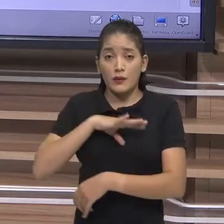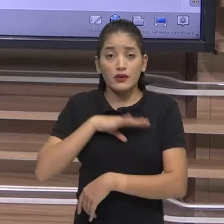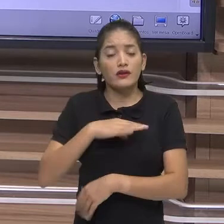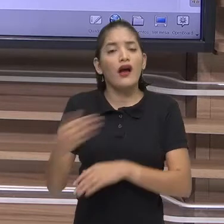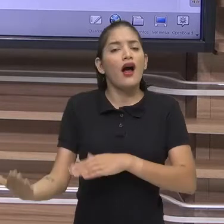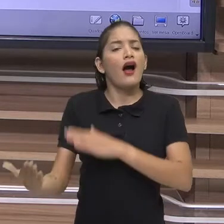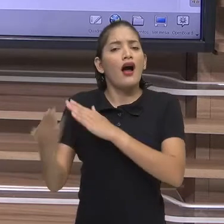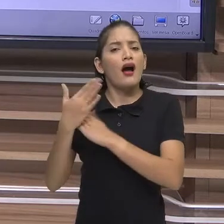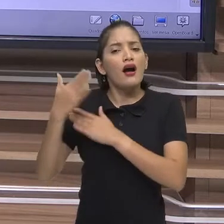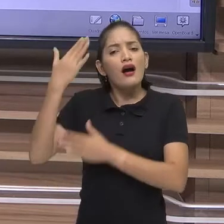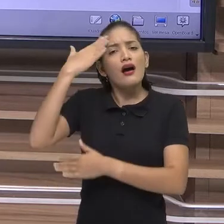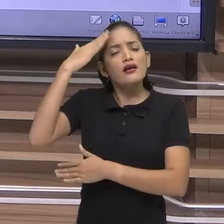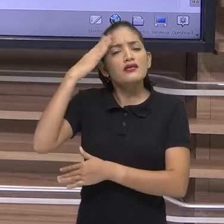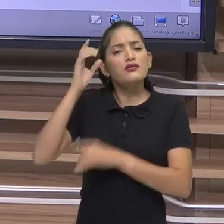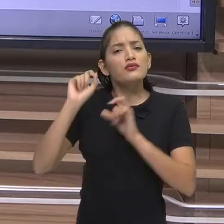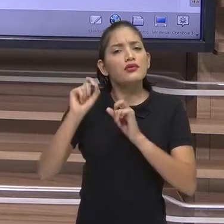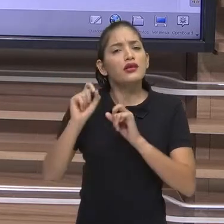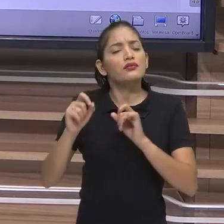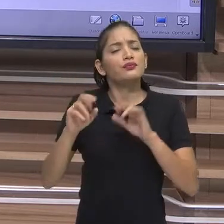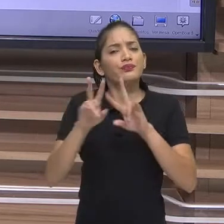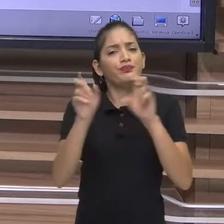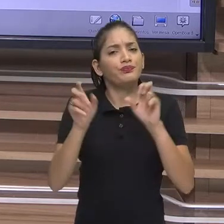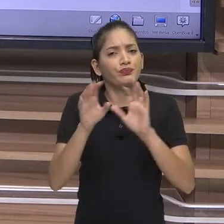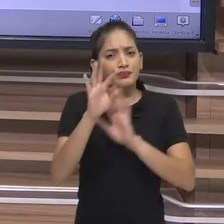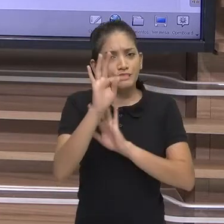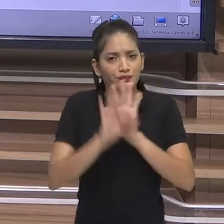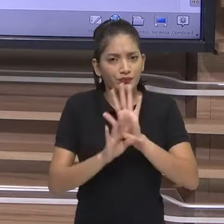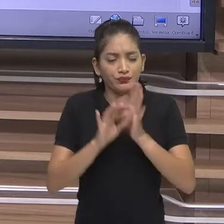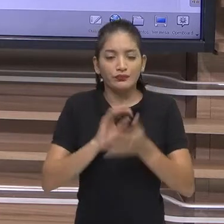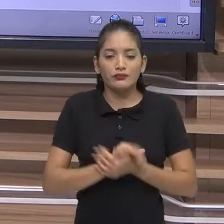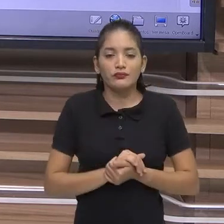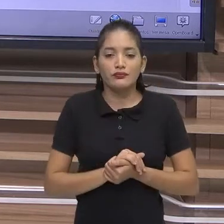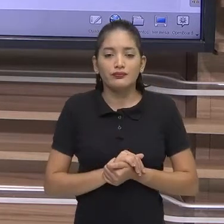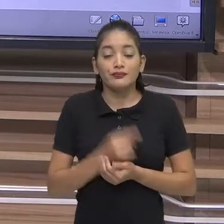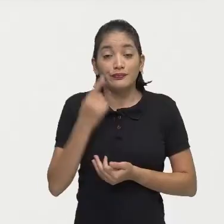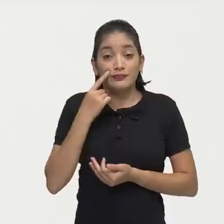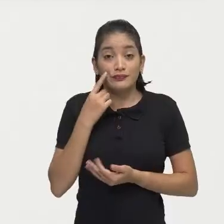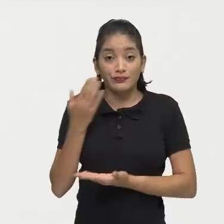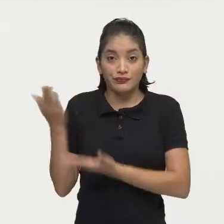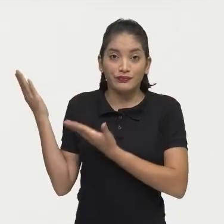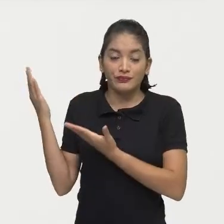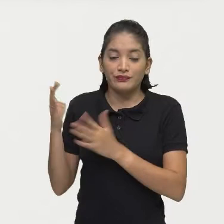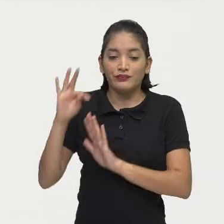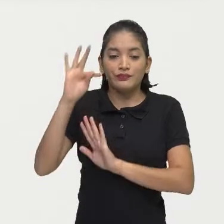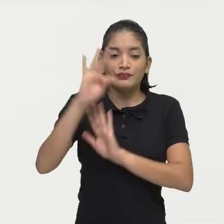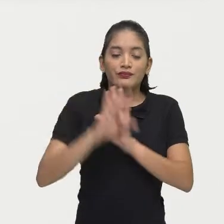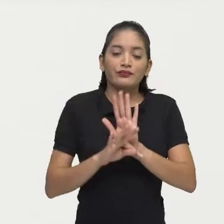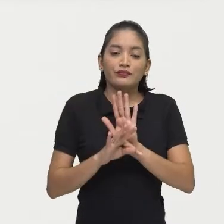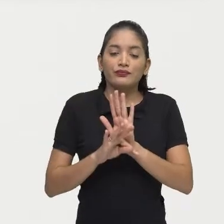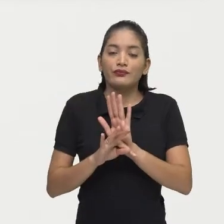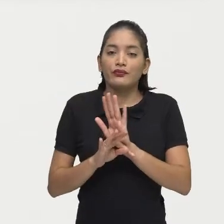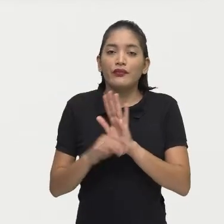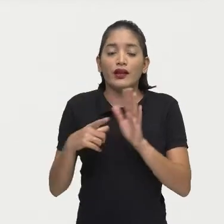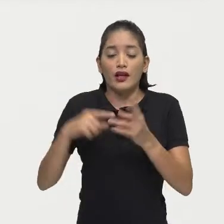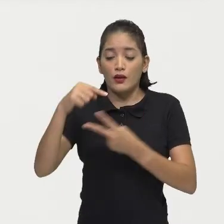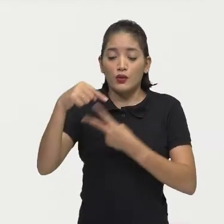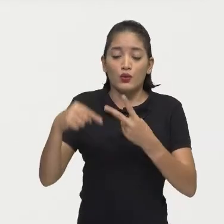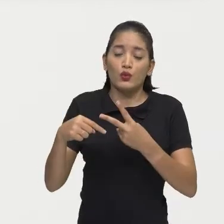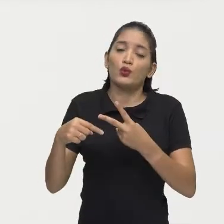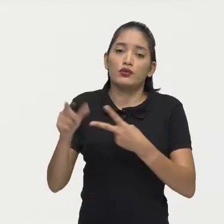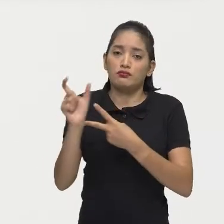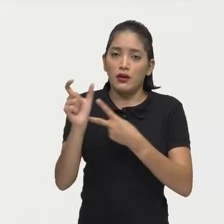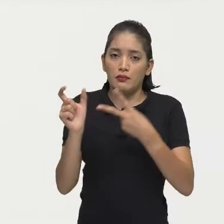a compreender um pouco sobre o texto, certo? Então, vamos voltar aqui para o texto. Eu destaquei a palavra important